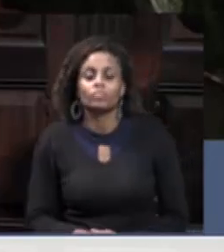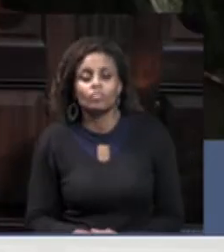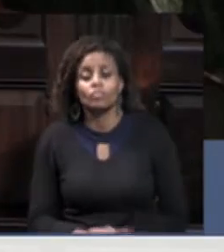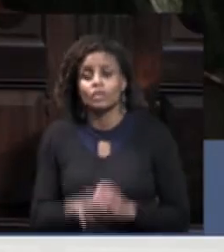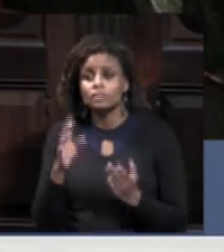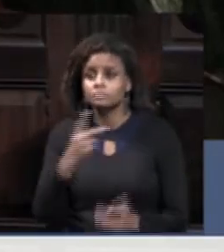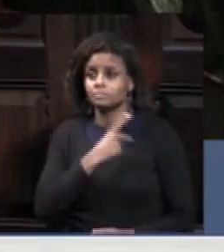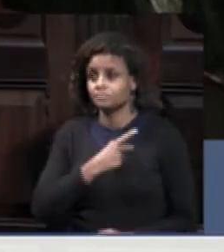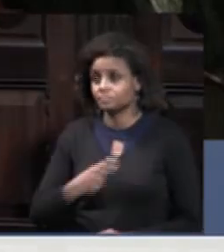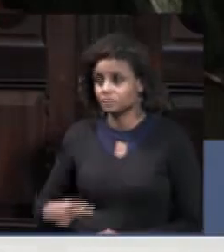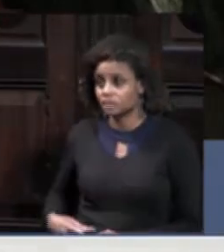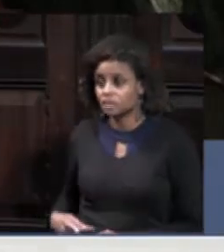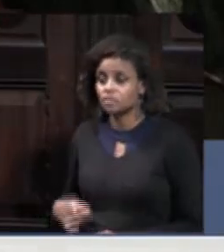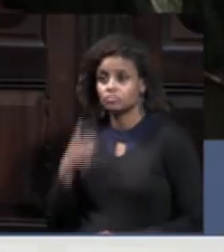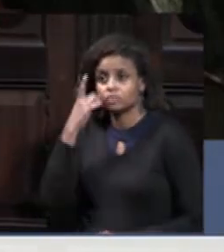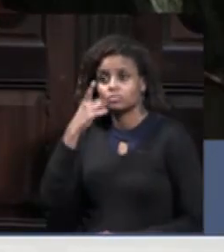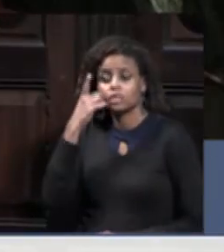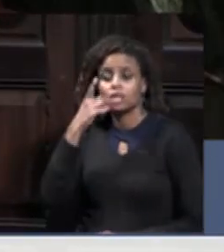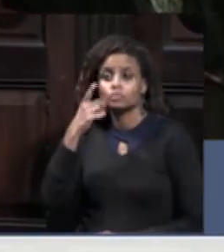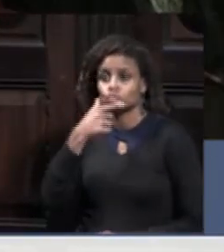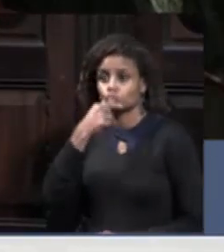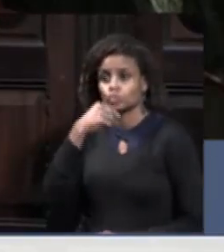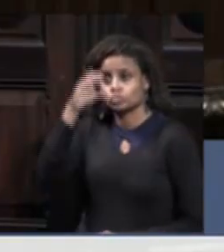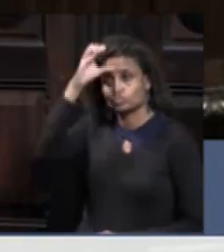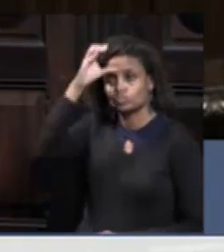Senhor presidente, deputado Tio Carlos,